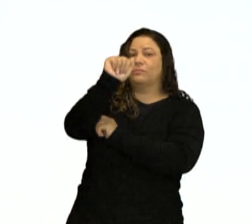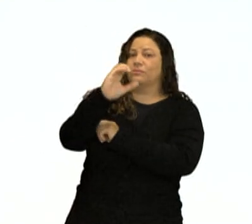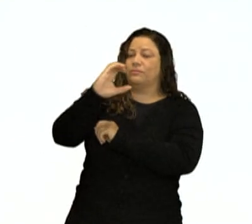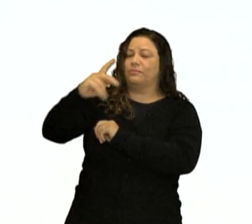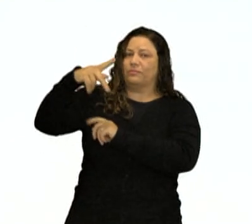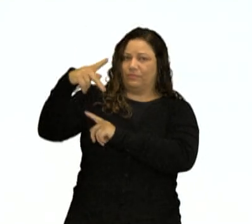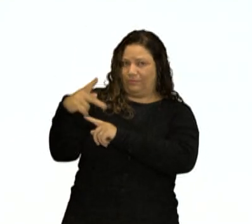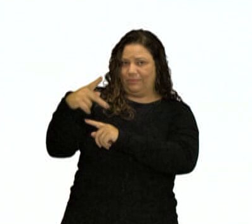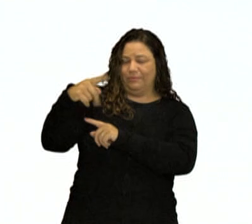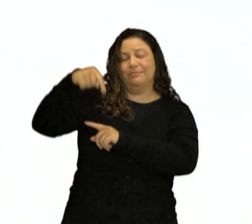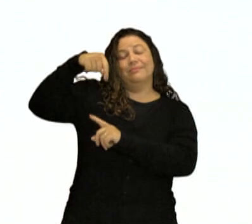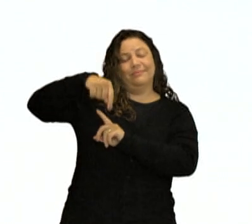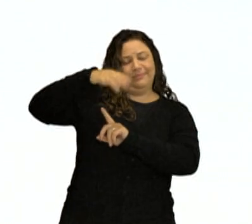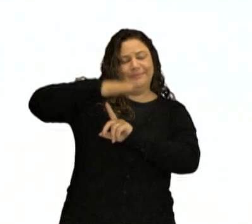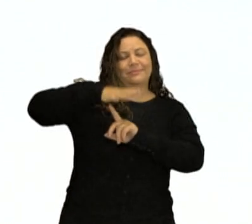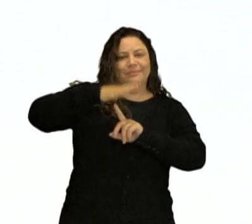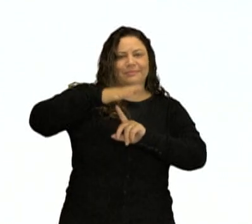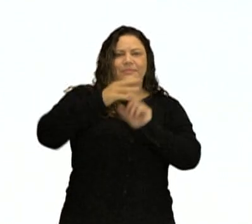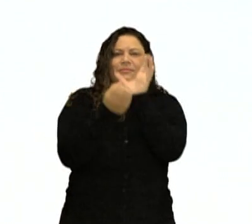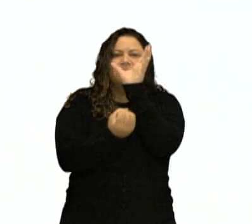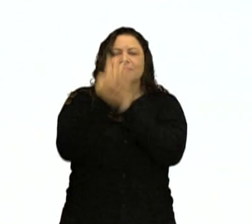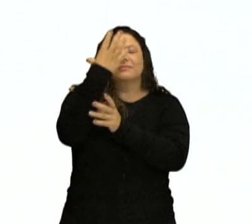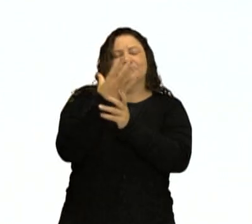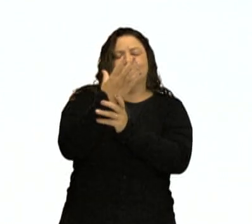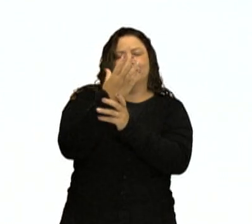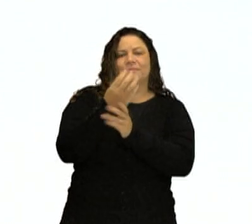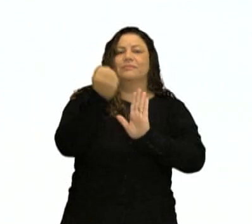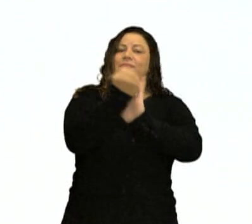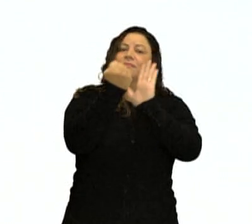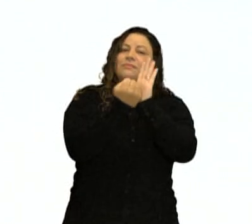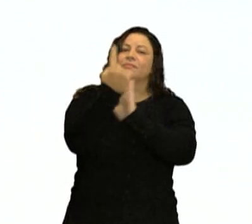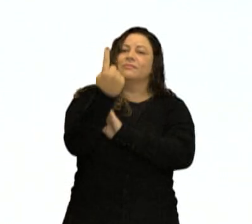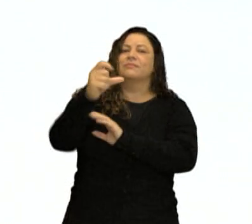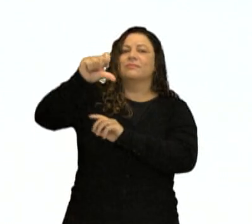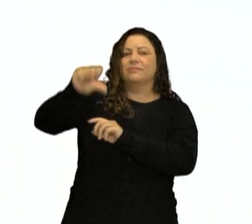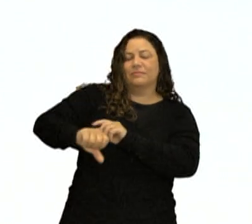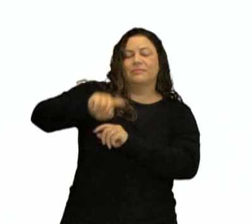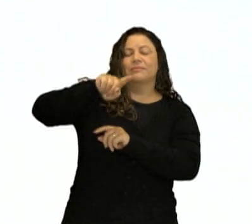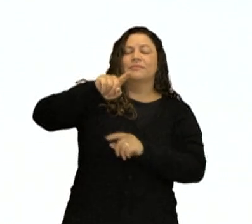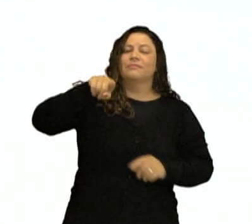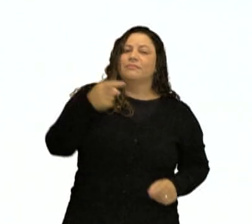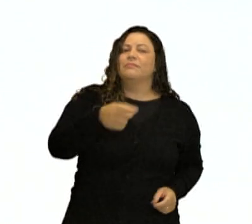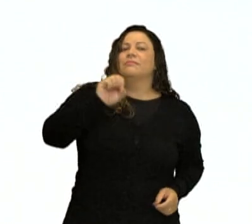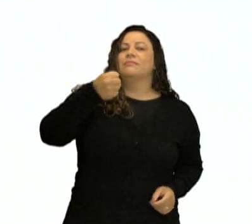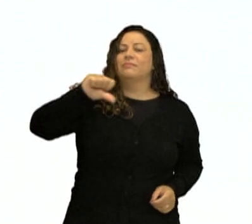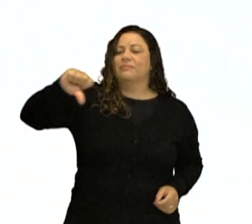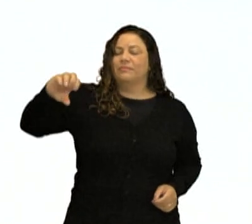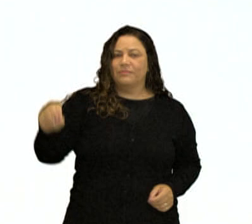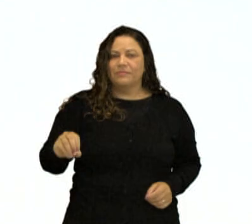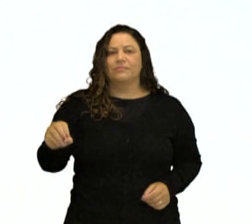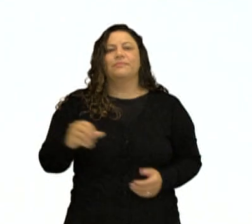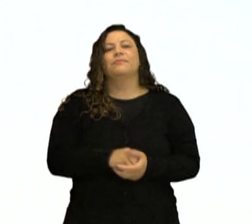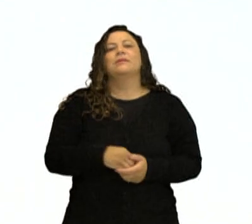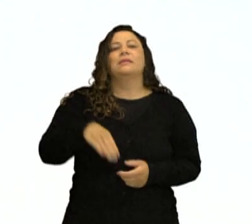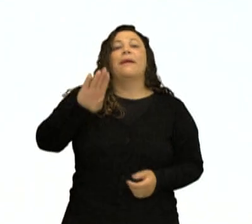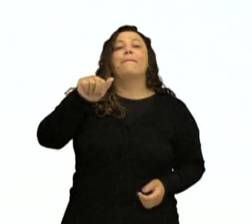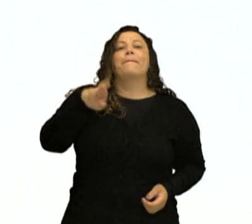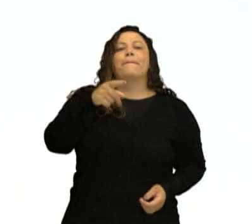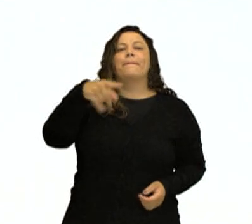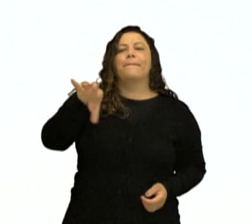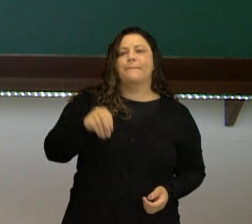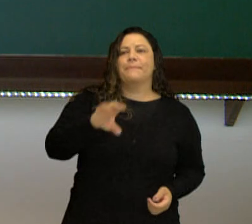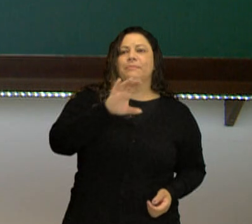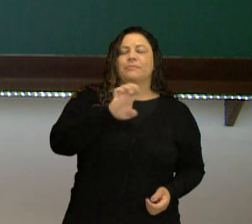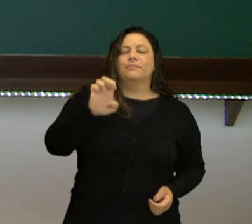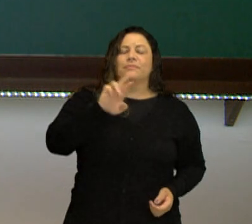no Paraná ela foi fundada no final do século XIX, no ano de 1890, pelo Barão de Serra Azul. Qual é a